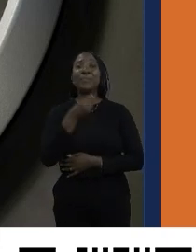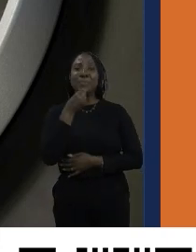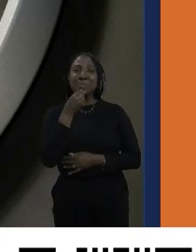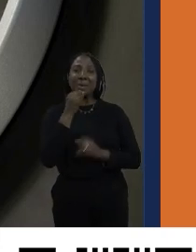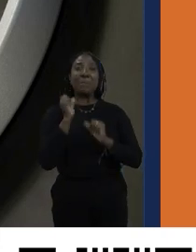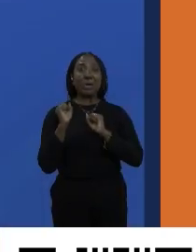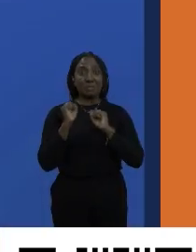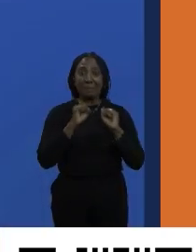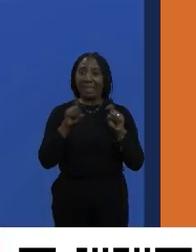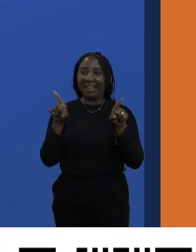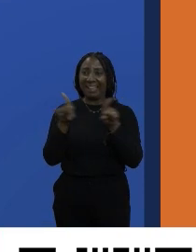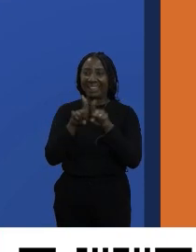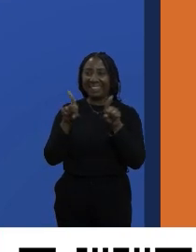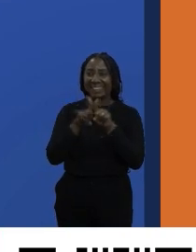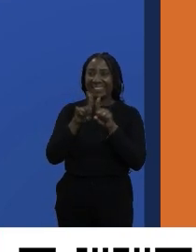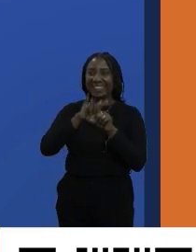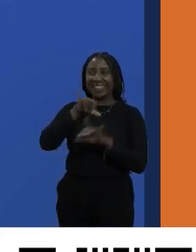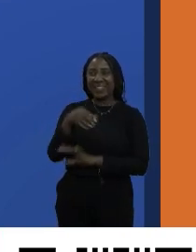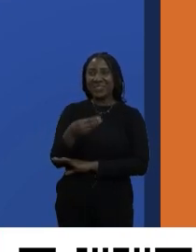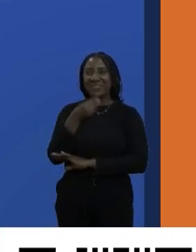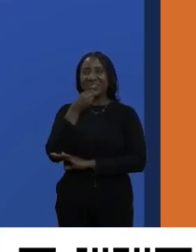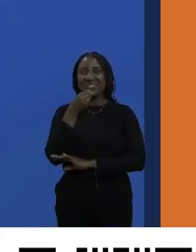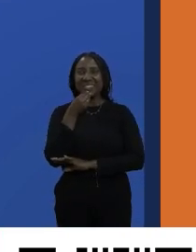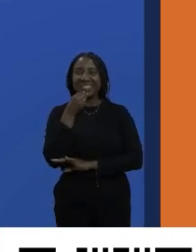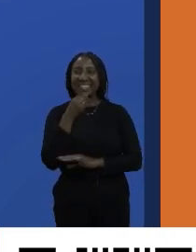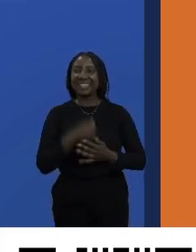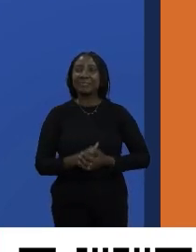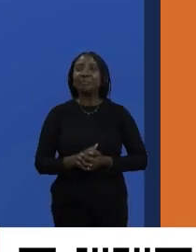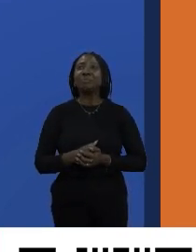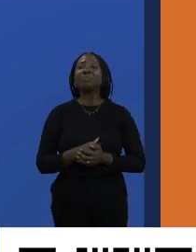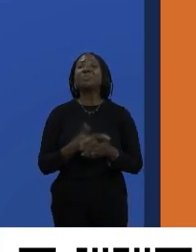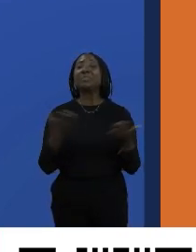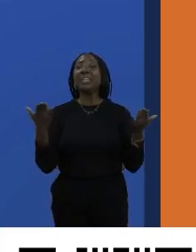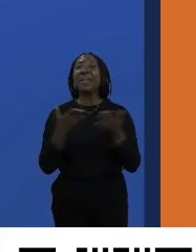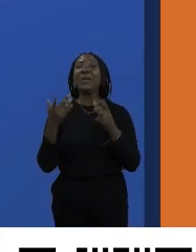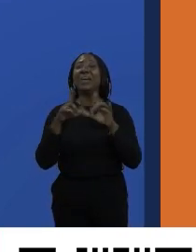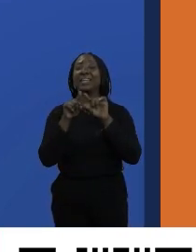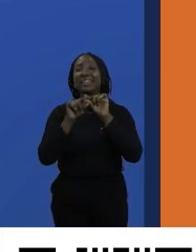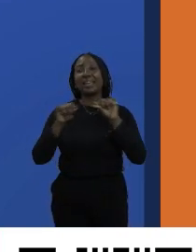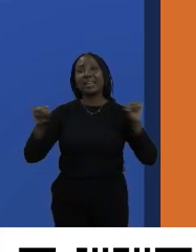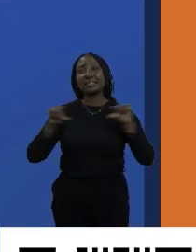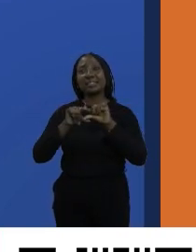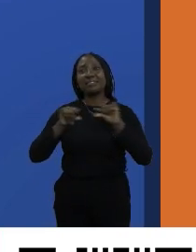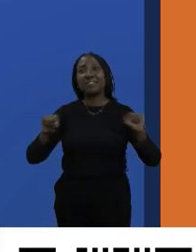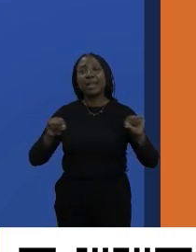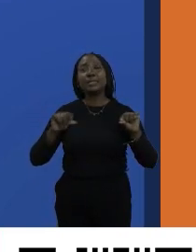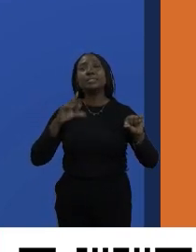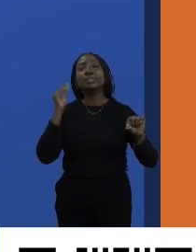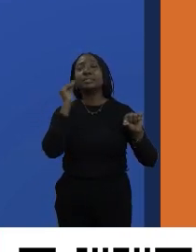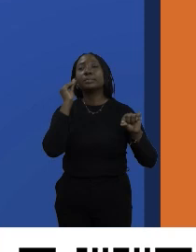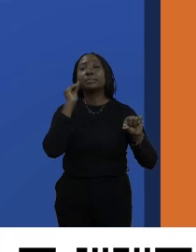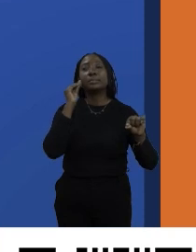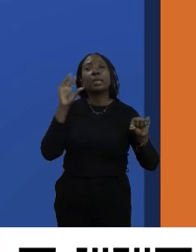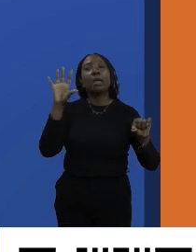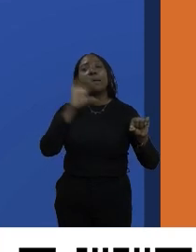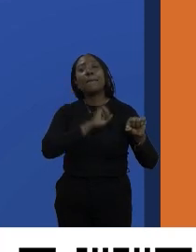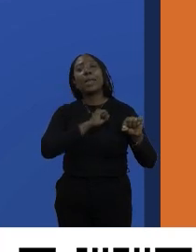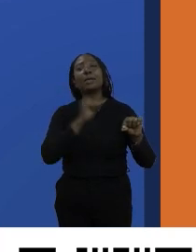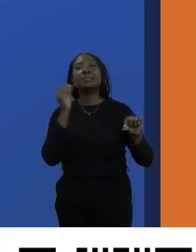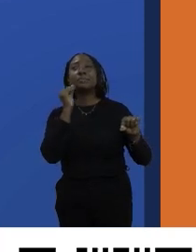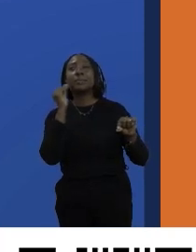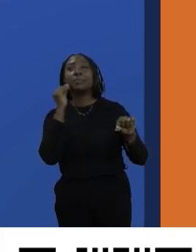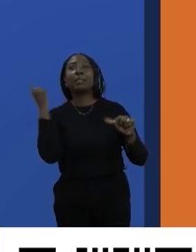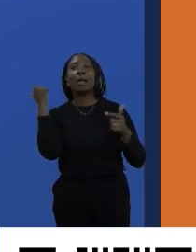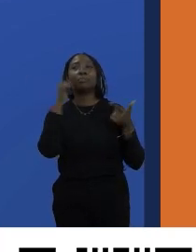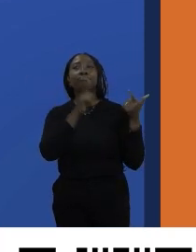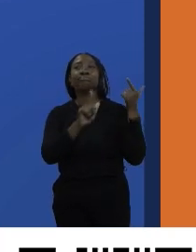dia de vocês. Vamos em frente aqui. Eu adoro essa frase, os amadores treinam para um dia tentar vencer. Os profissionais